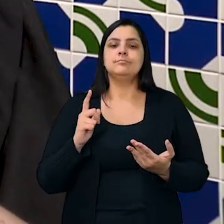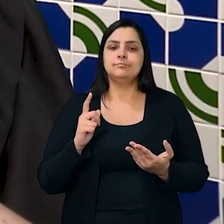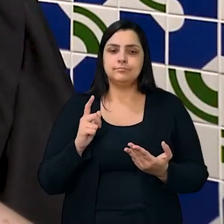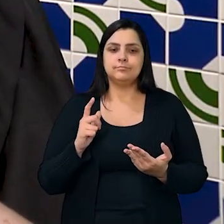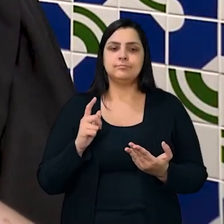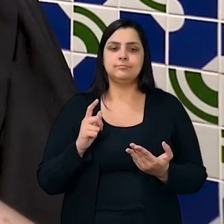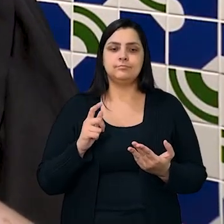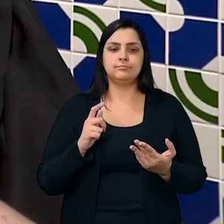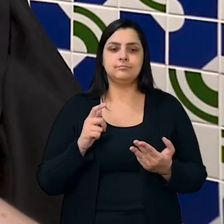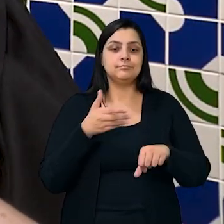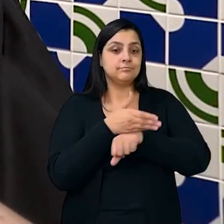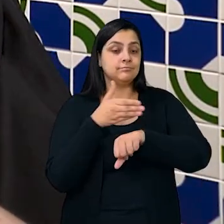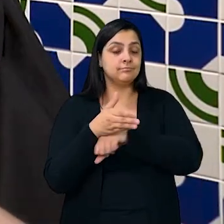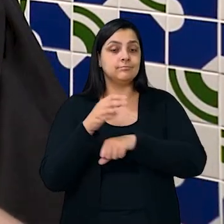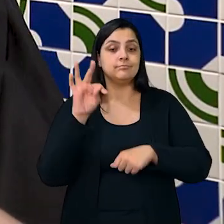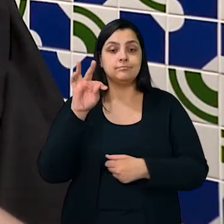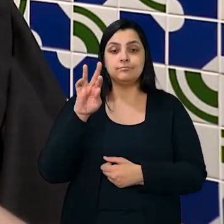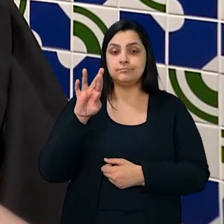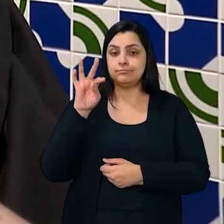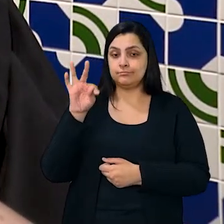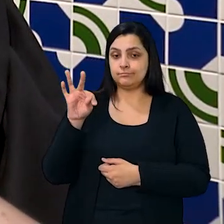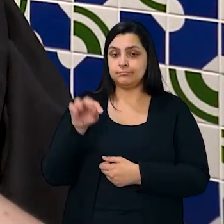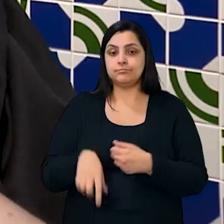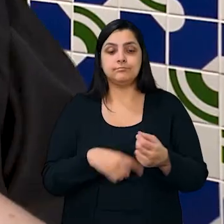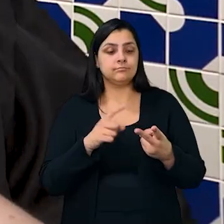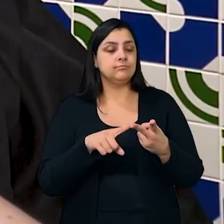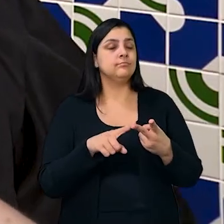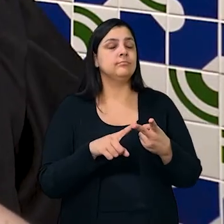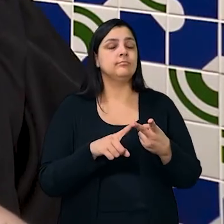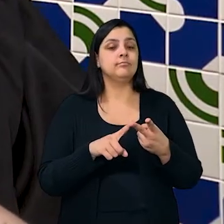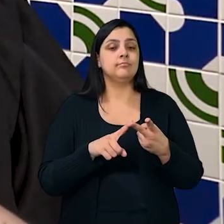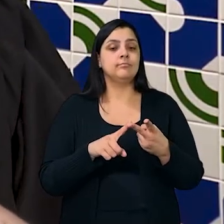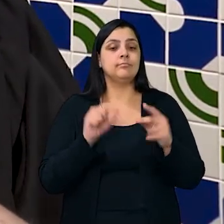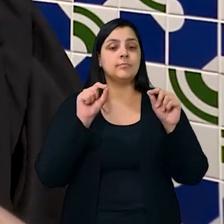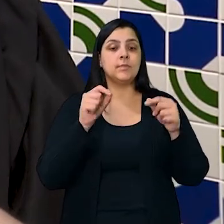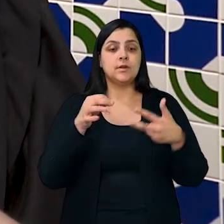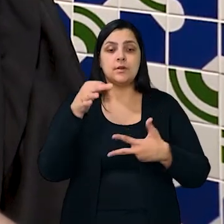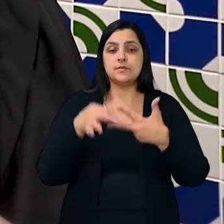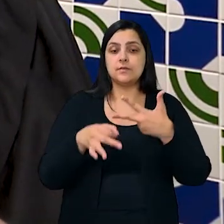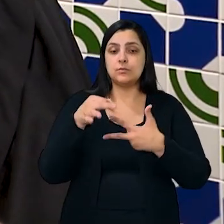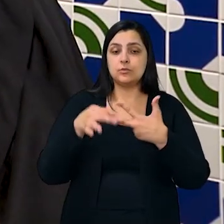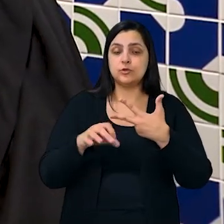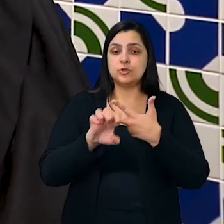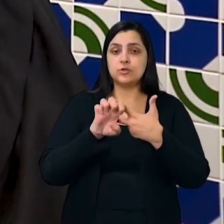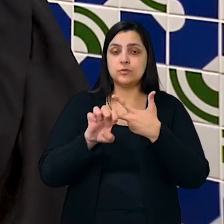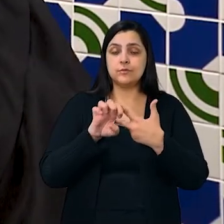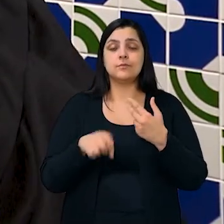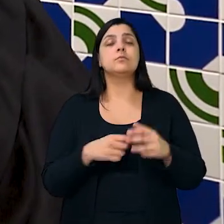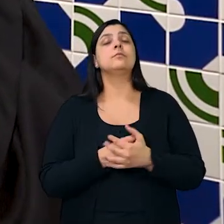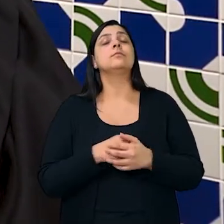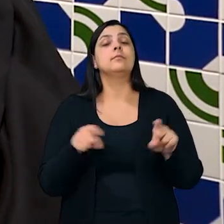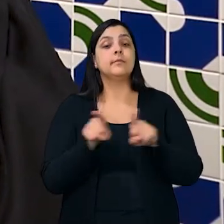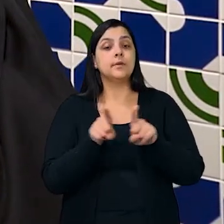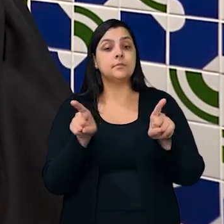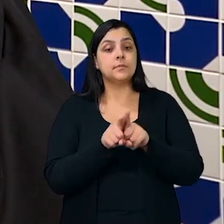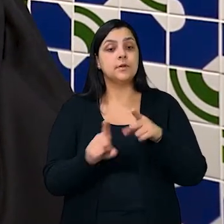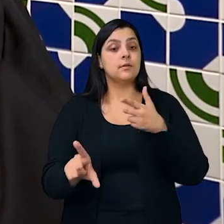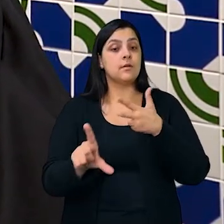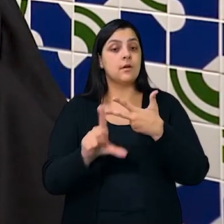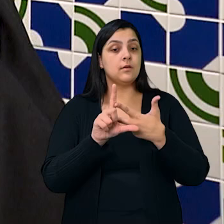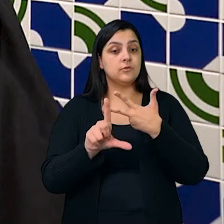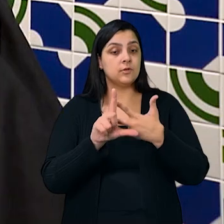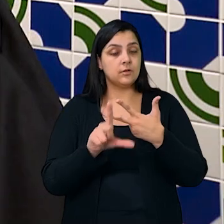desde membros dos tribunais superiores, membros do Poder Executivo, membros também do